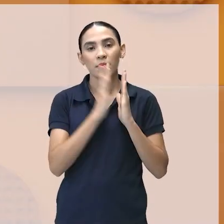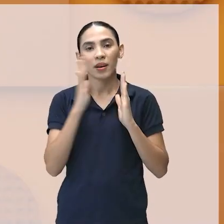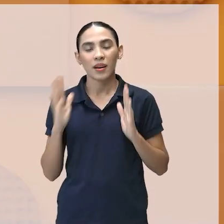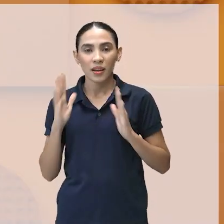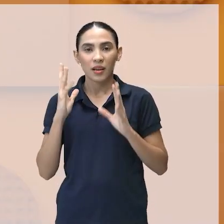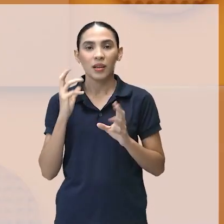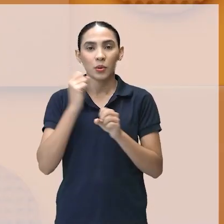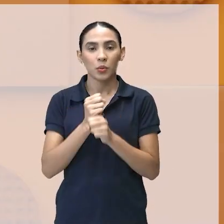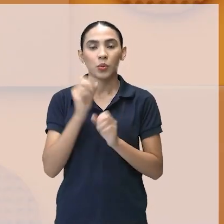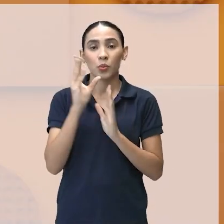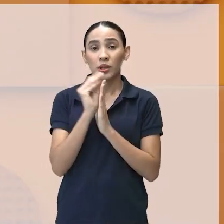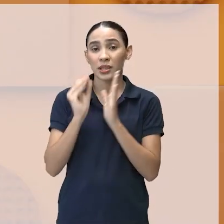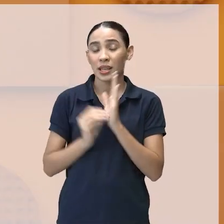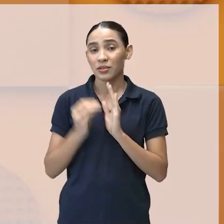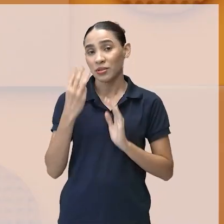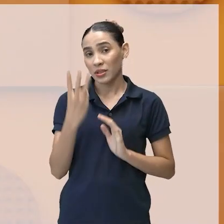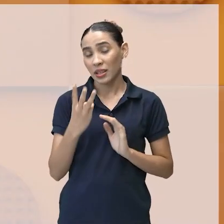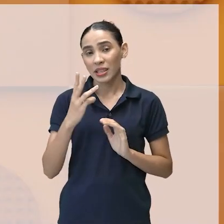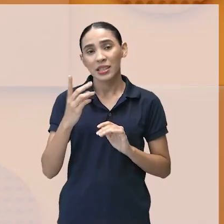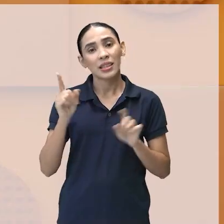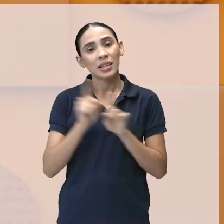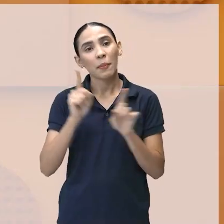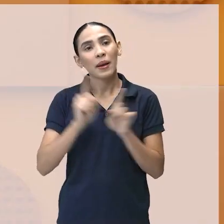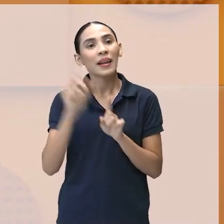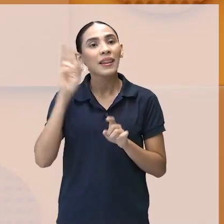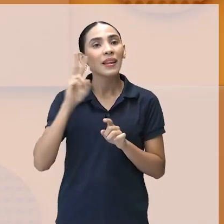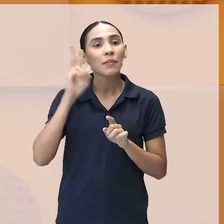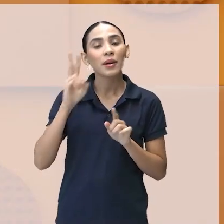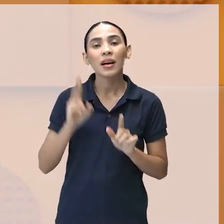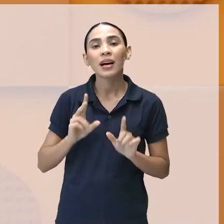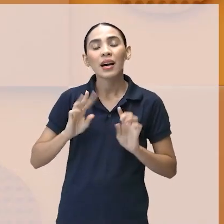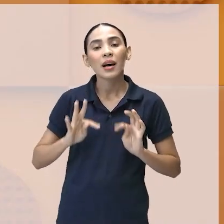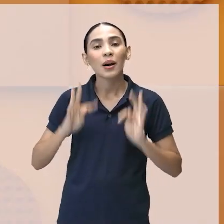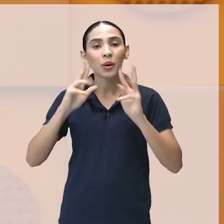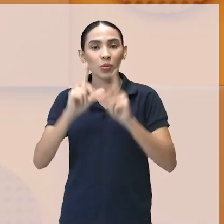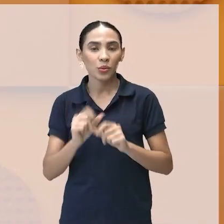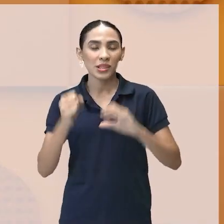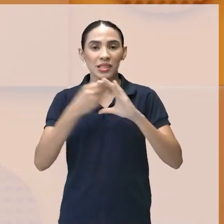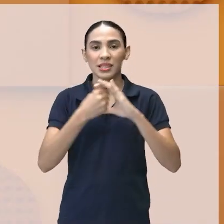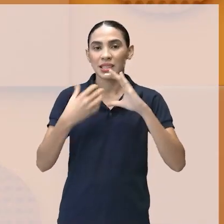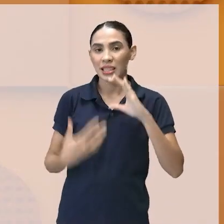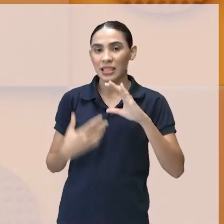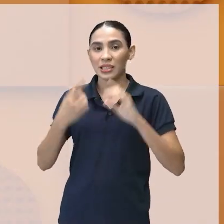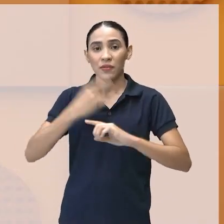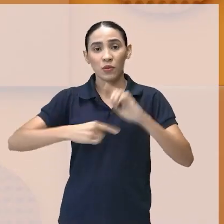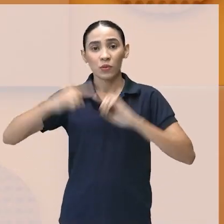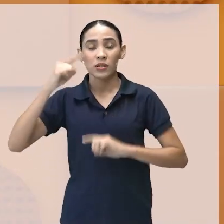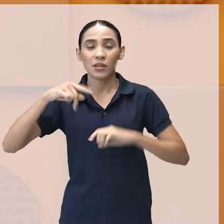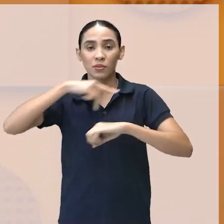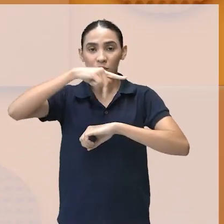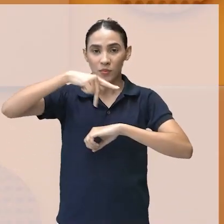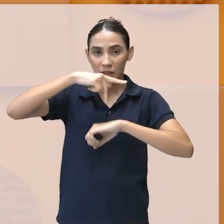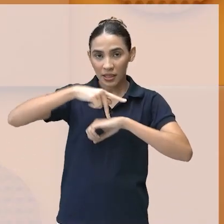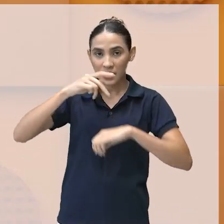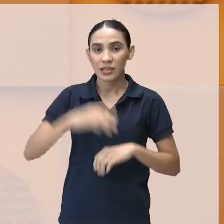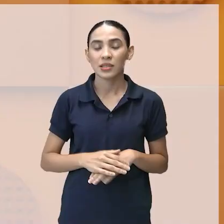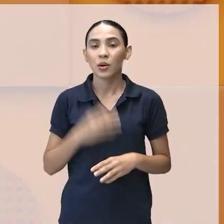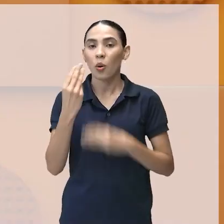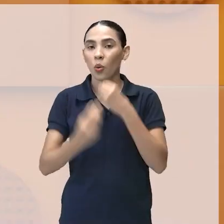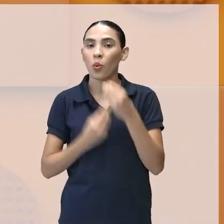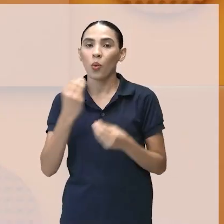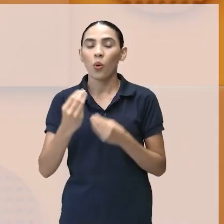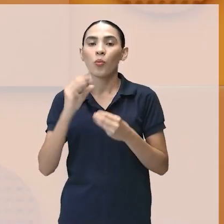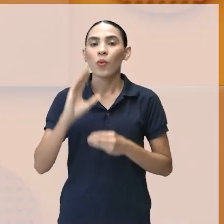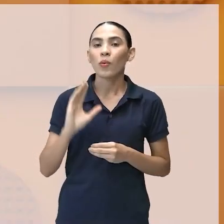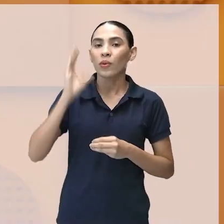a nossa unidade 3, iremos relembrar aí, né, todos esses aspectos da evolução dos países, como é que